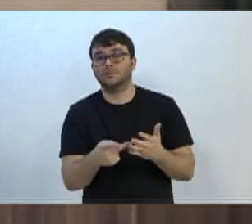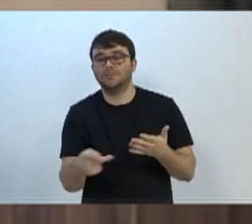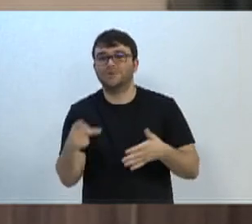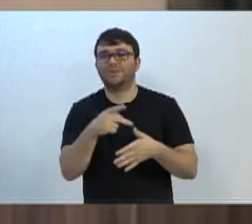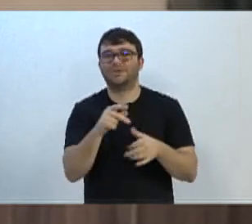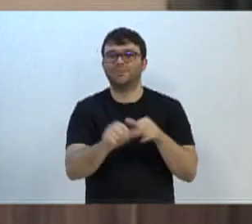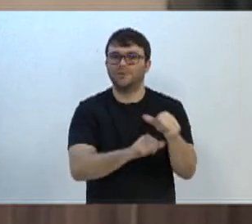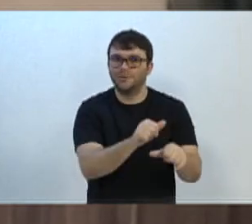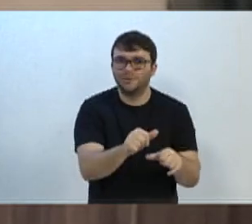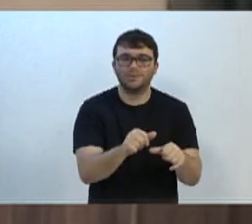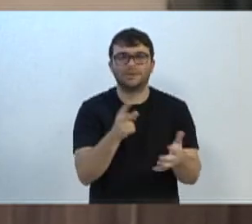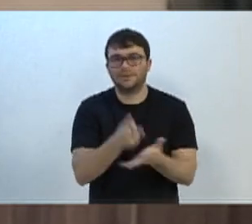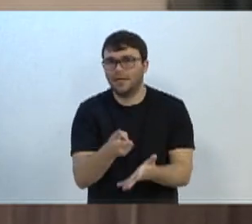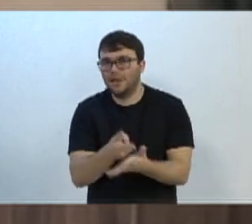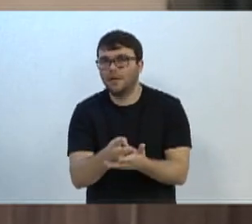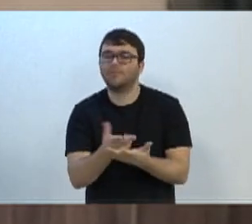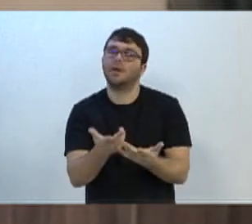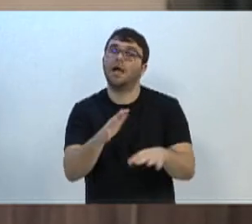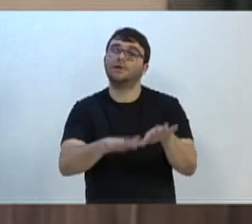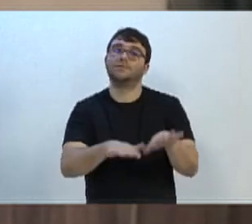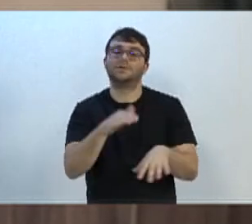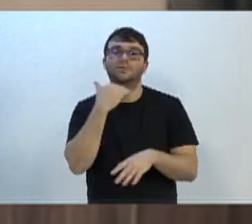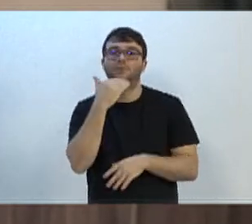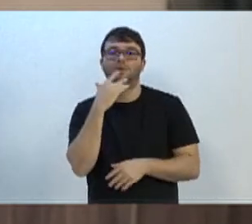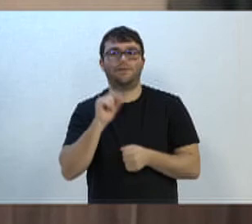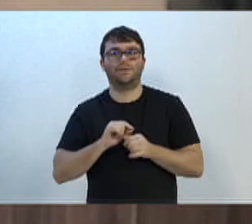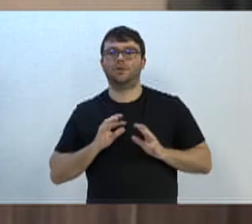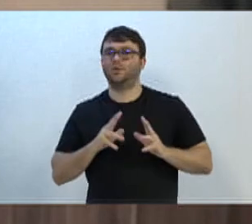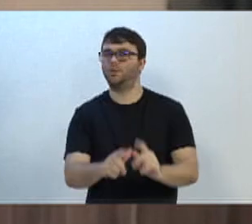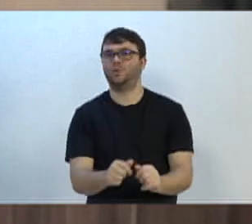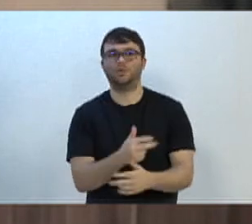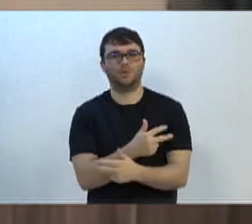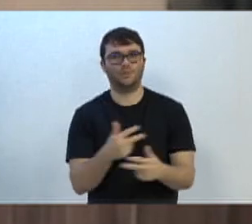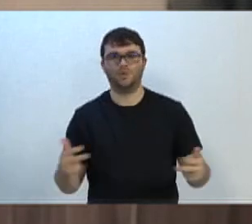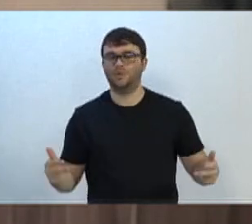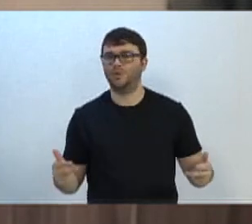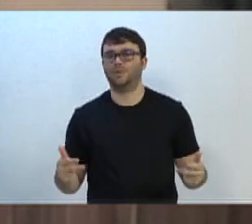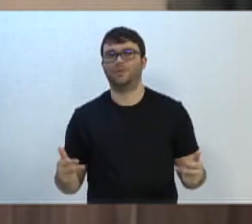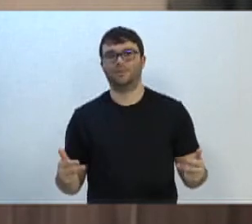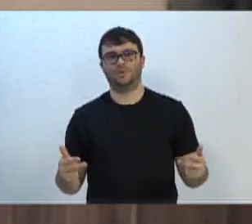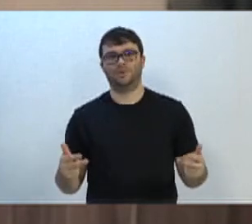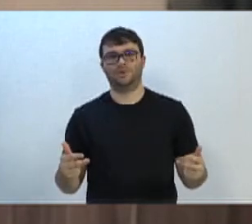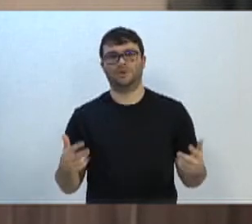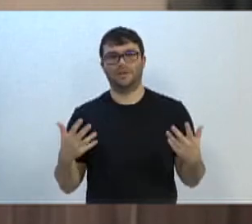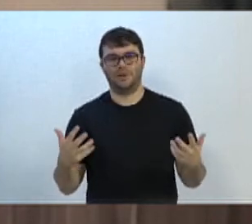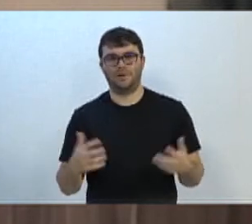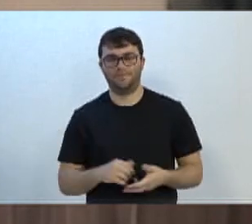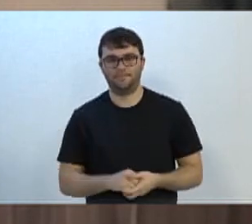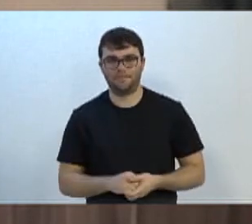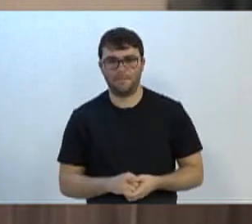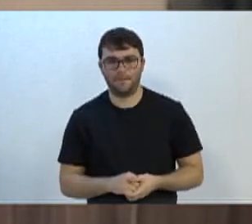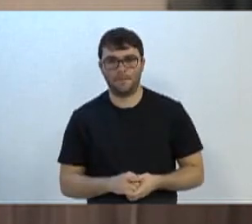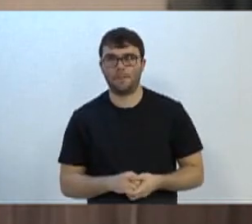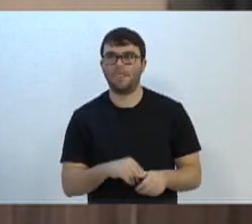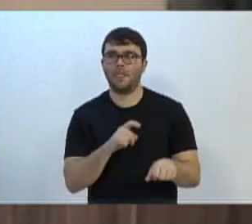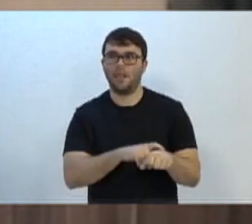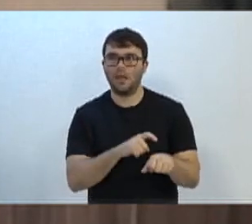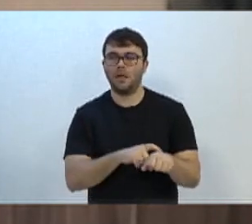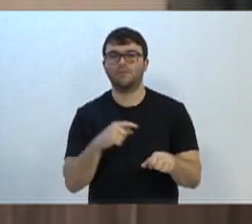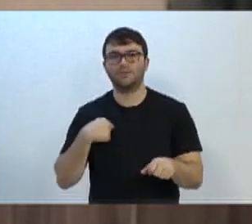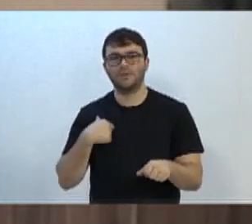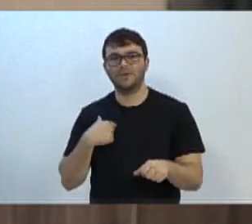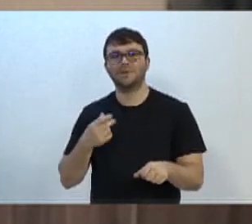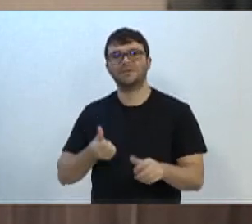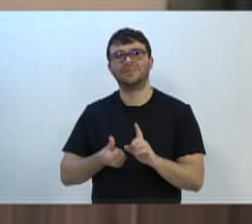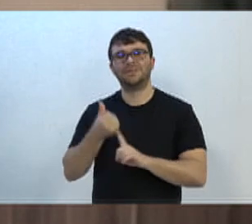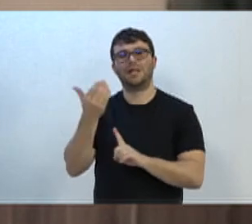mudam cada momento e nem sempre a gente consegue fazer tudo é que gostaríamos o tempo veja eu estive aqui há